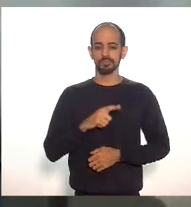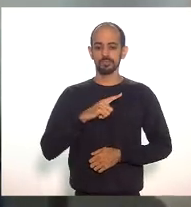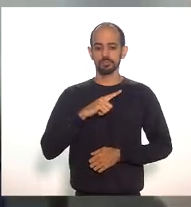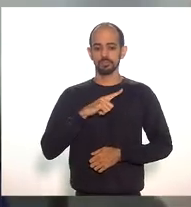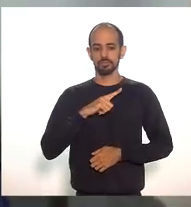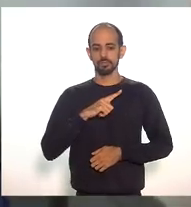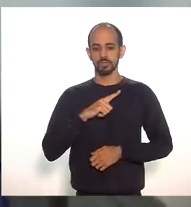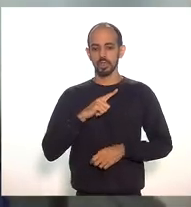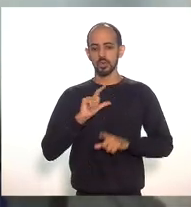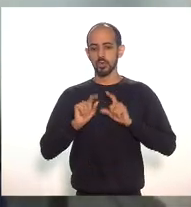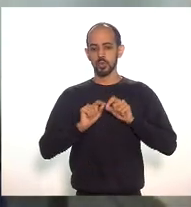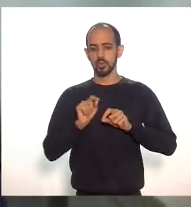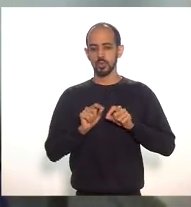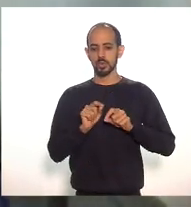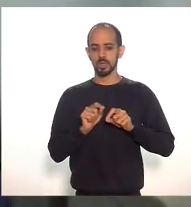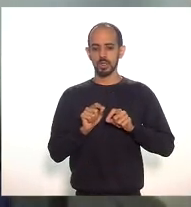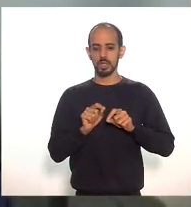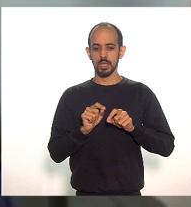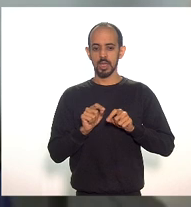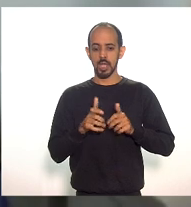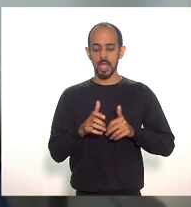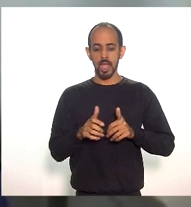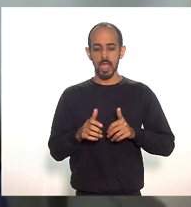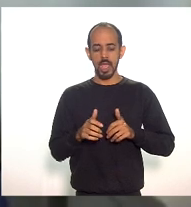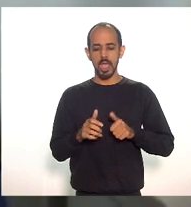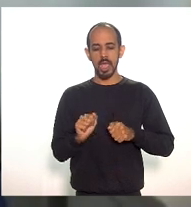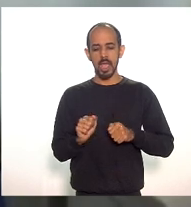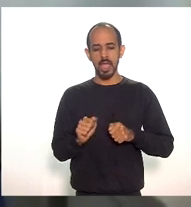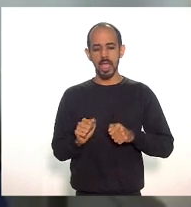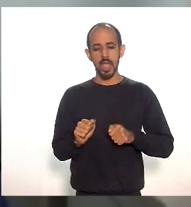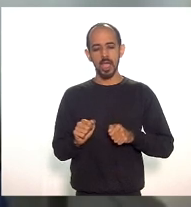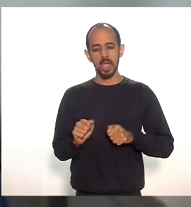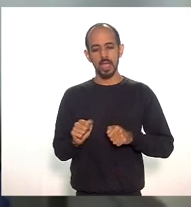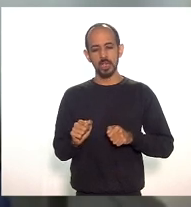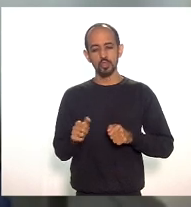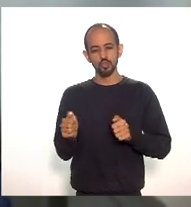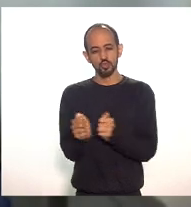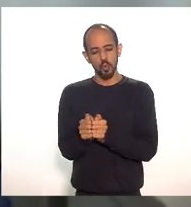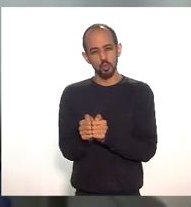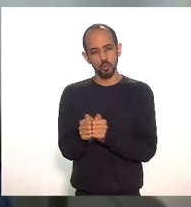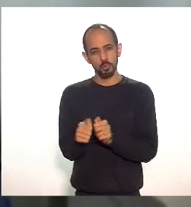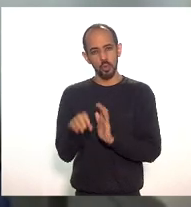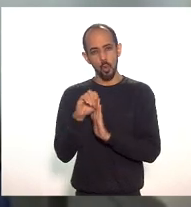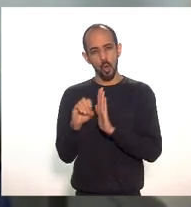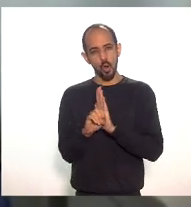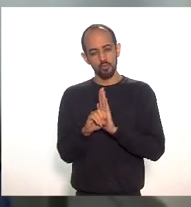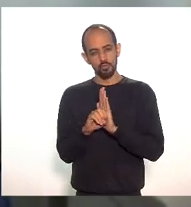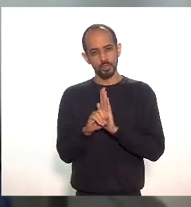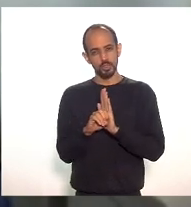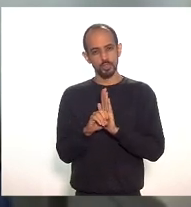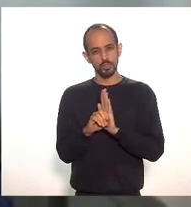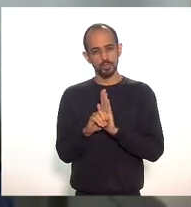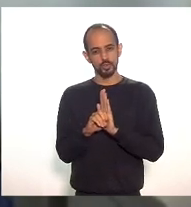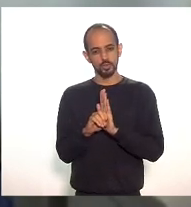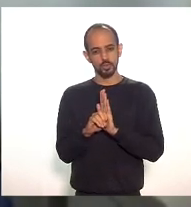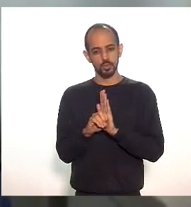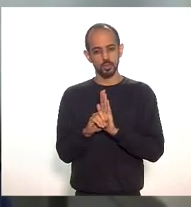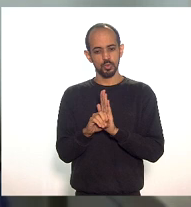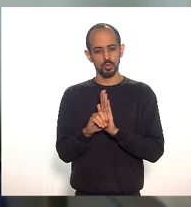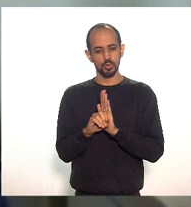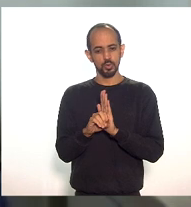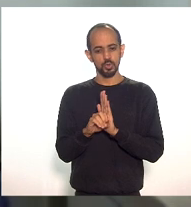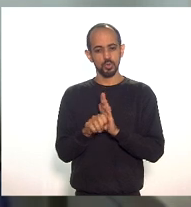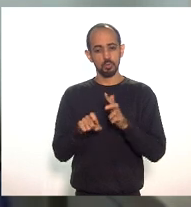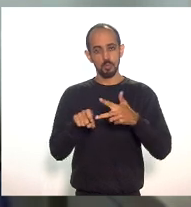e a samba cada pelo Ofício que o Parlamento proteger